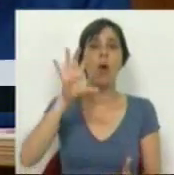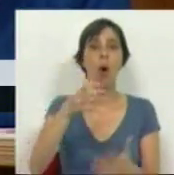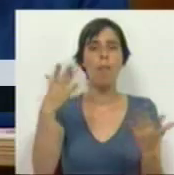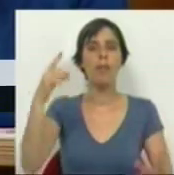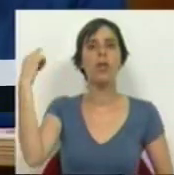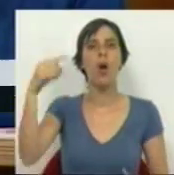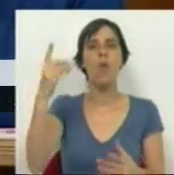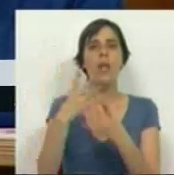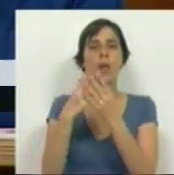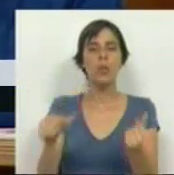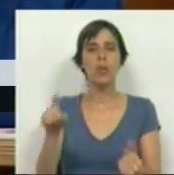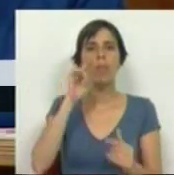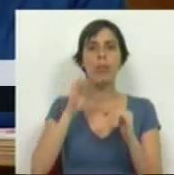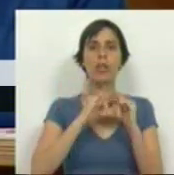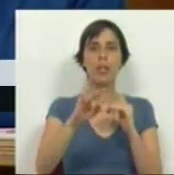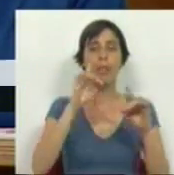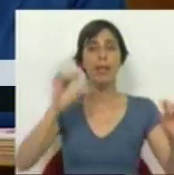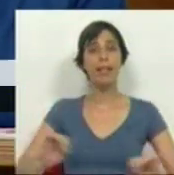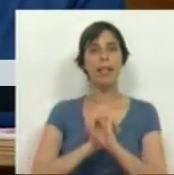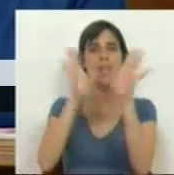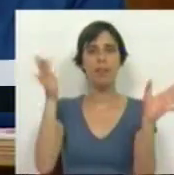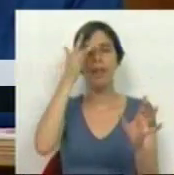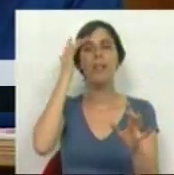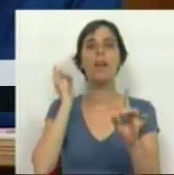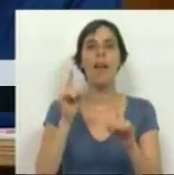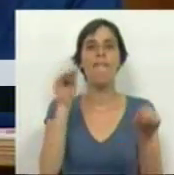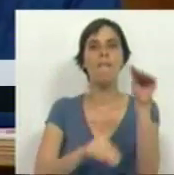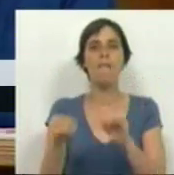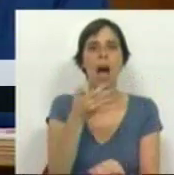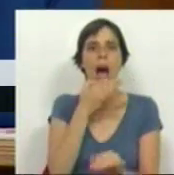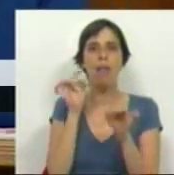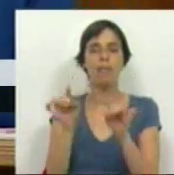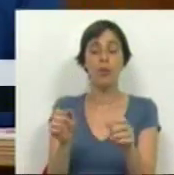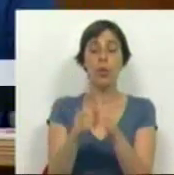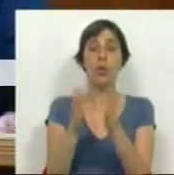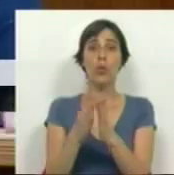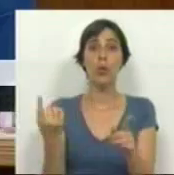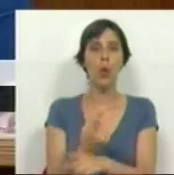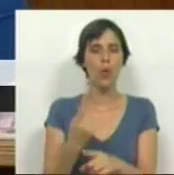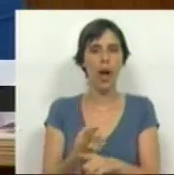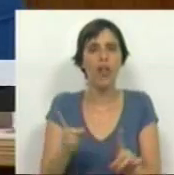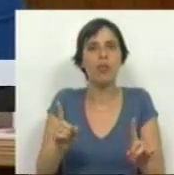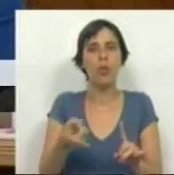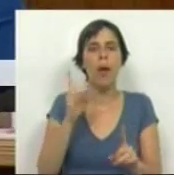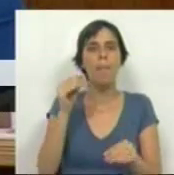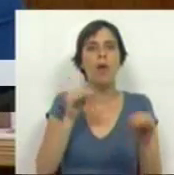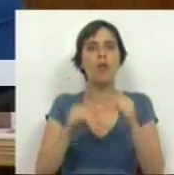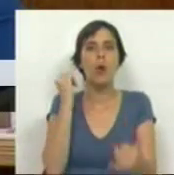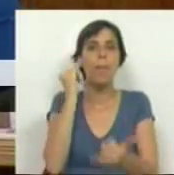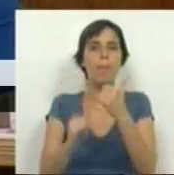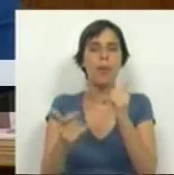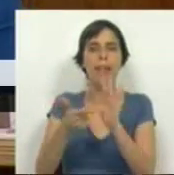a única solução de estabilidade e clarificação é ir a votos. Tudo o resto não será mais do que um jogo